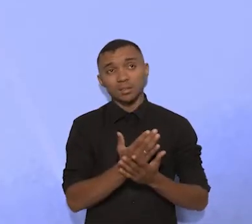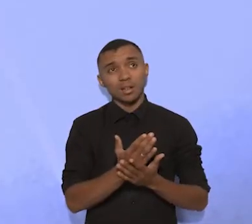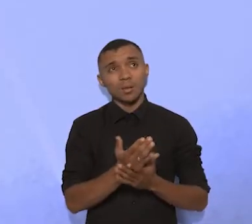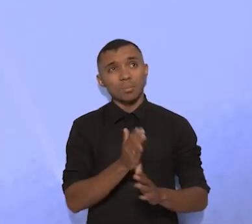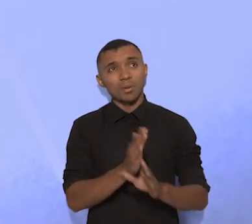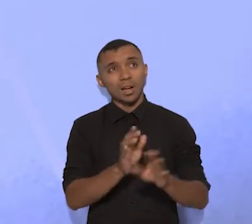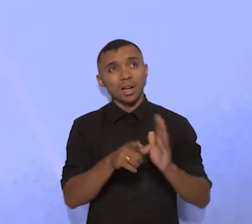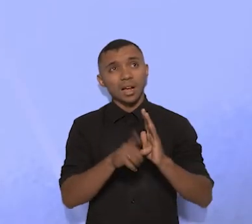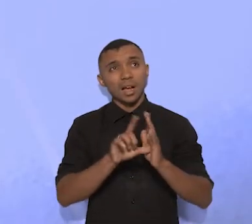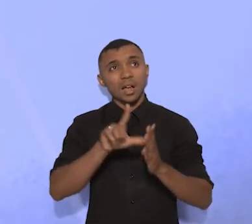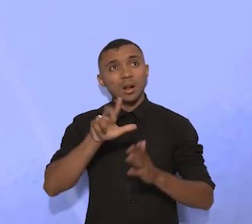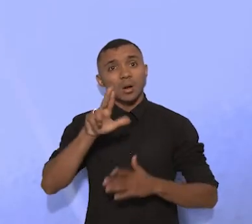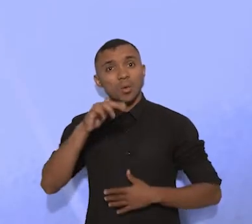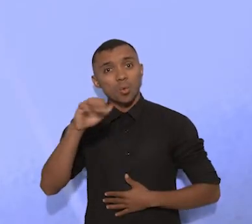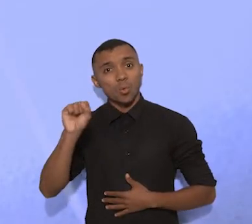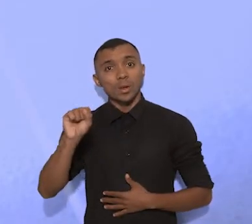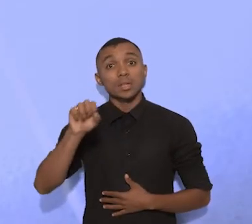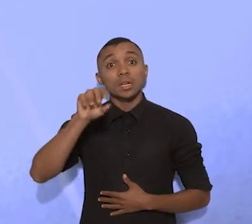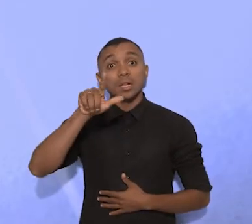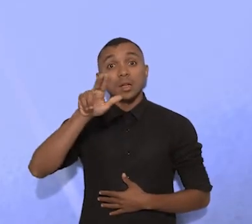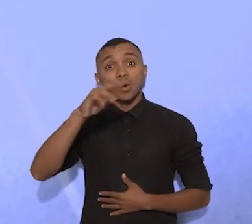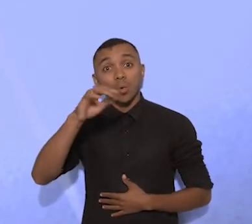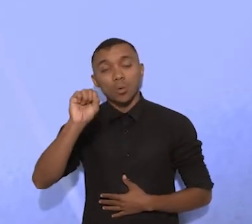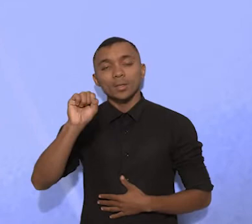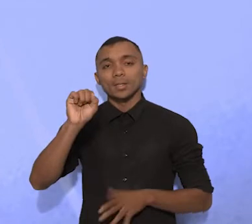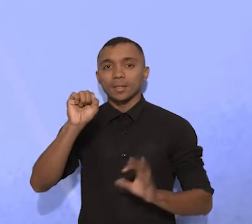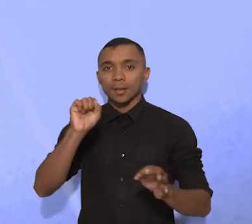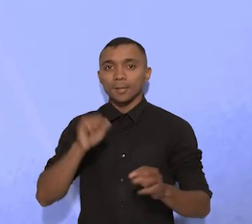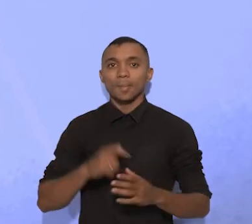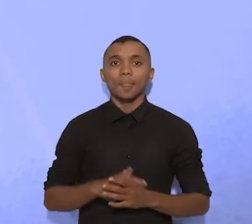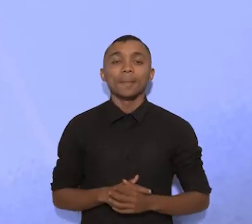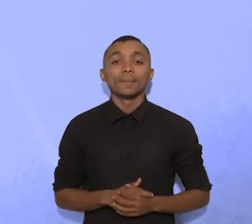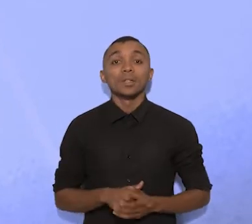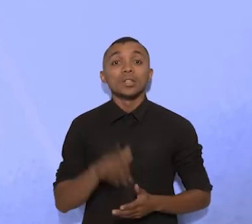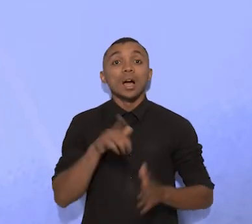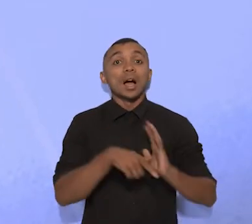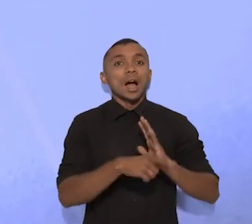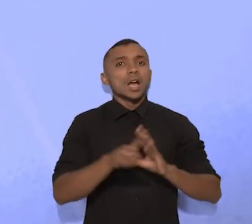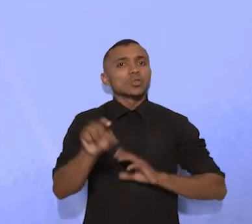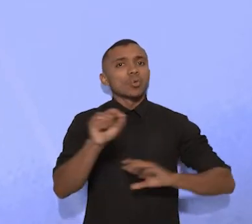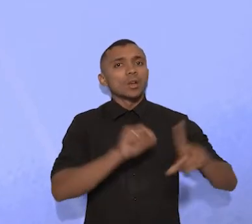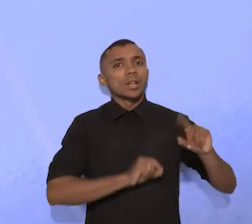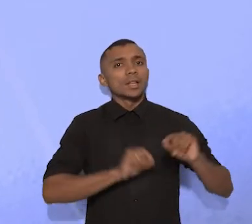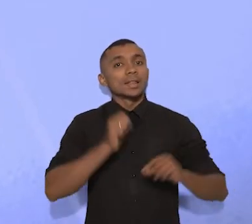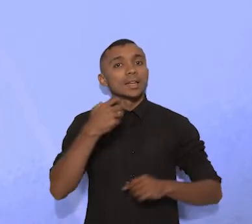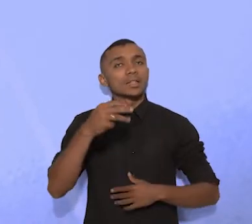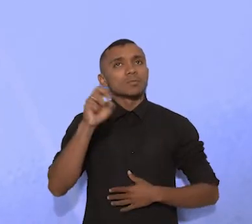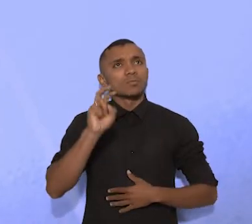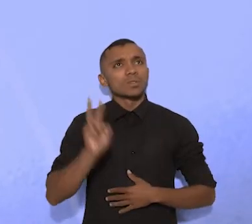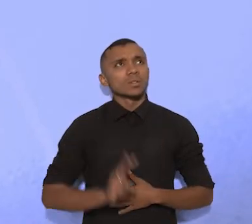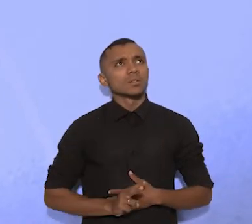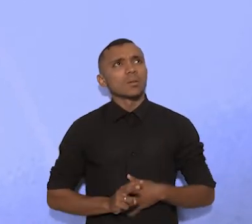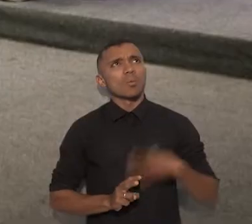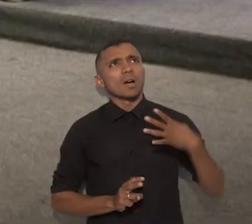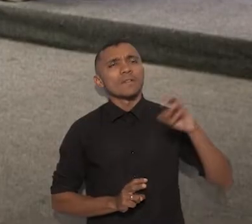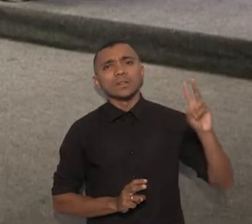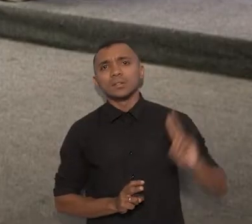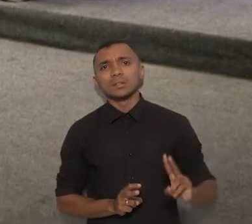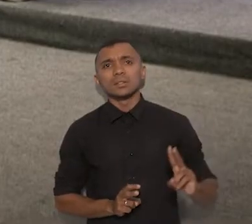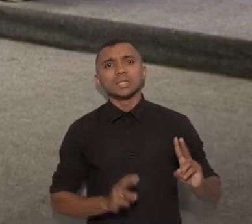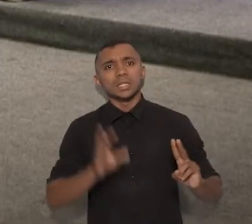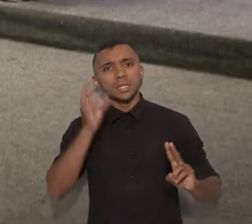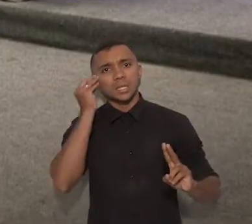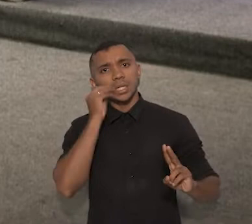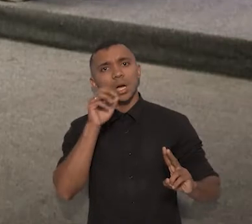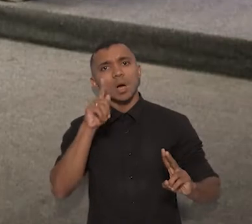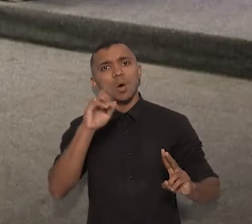função, ele foi uma negação. Lucas Crispim. O Lucas Crispim. É. Ele já foi escalado umas 3 ou 4 vezes naquela função e não deu conta. E teve uma chance de fazer um gol